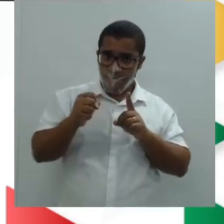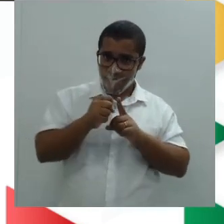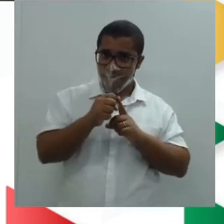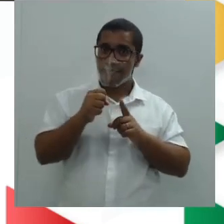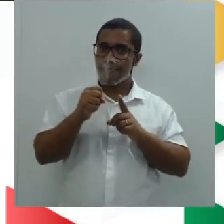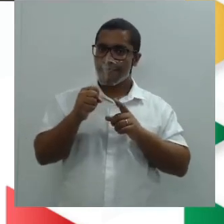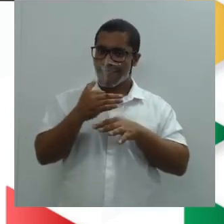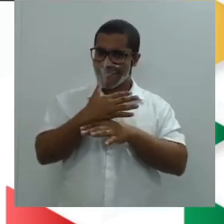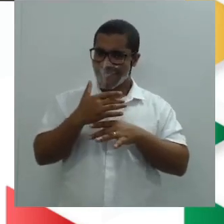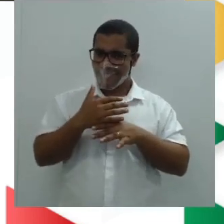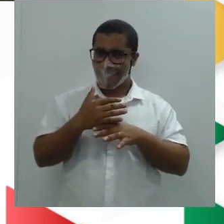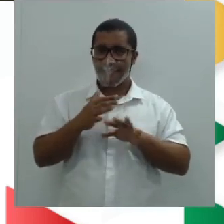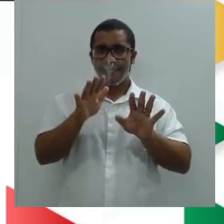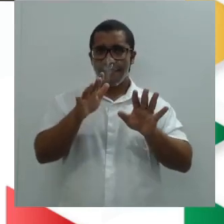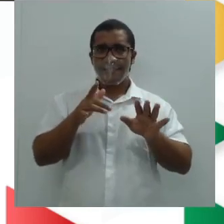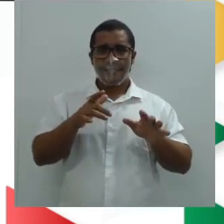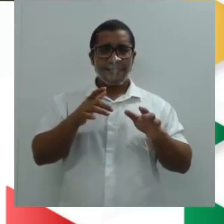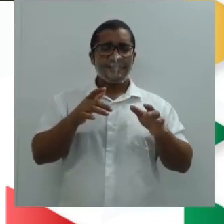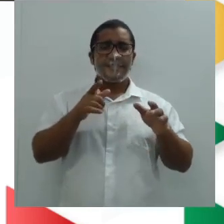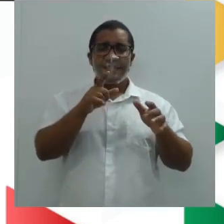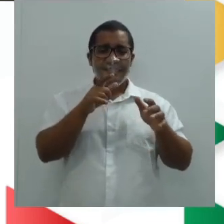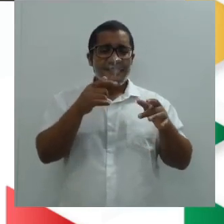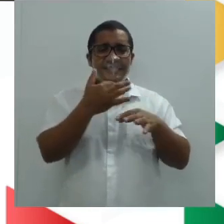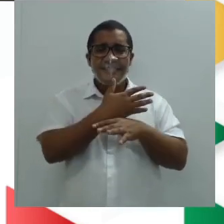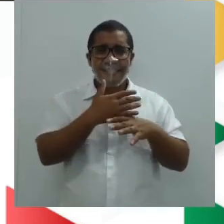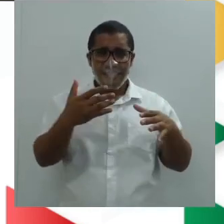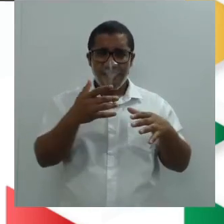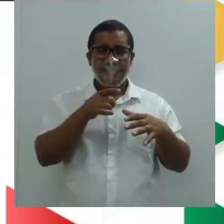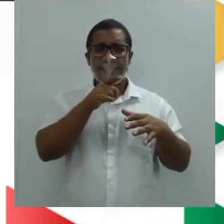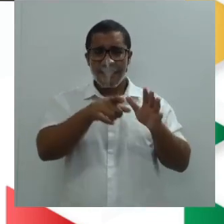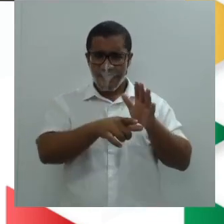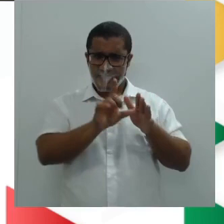Boa parte das cidades cresce sem o devido